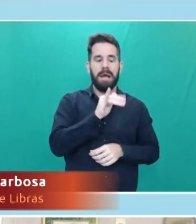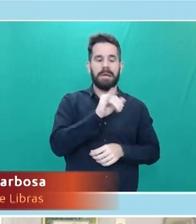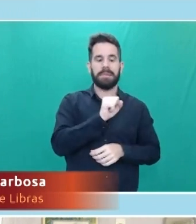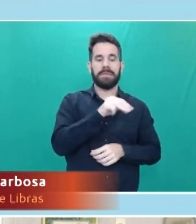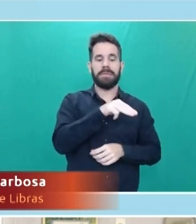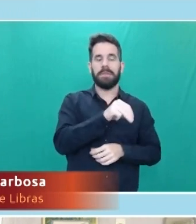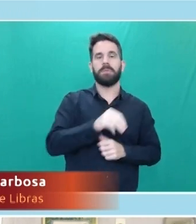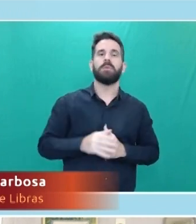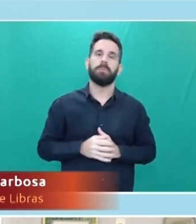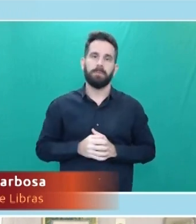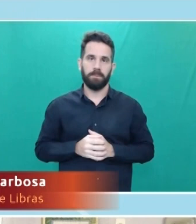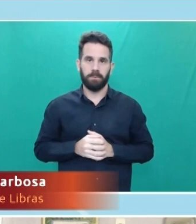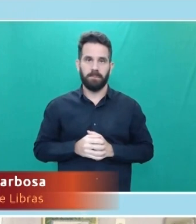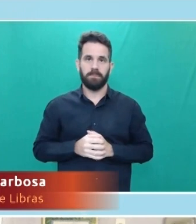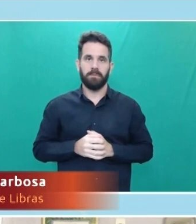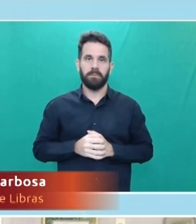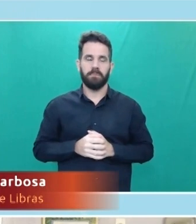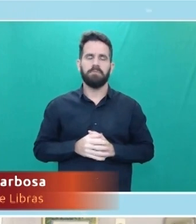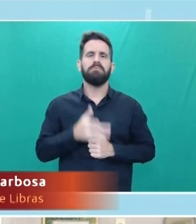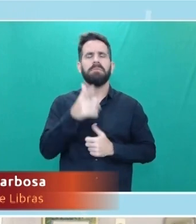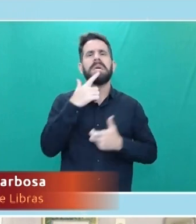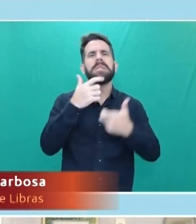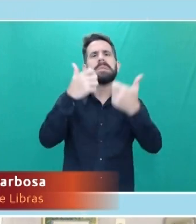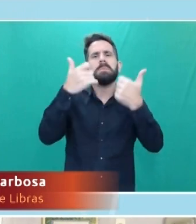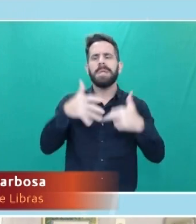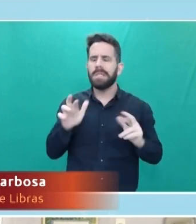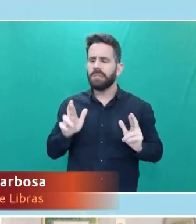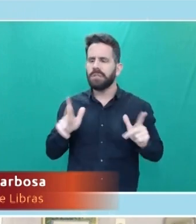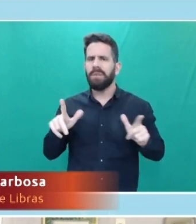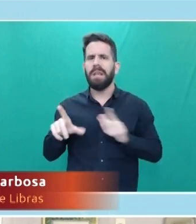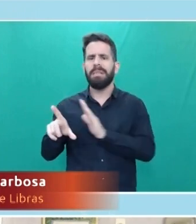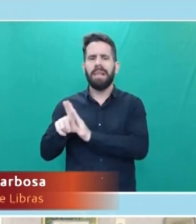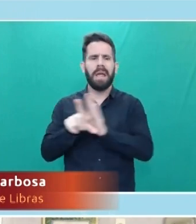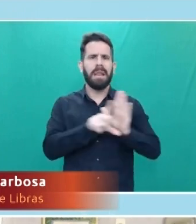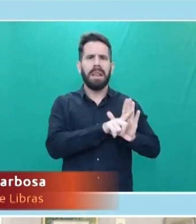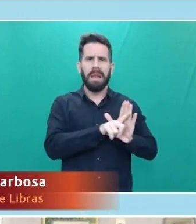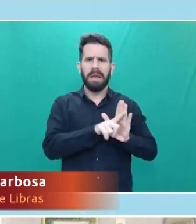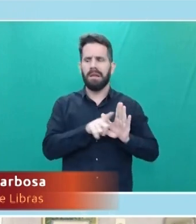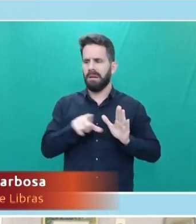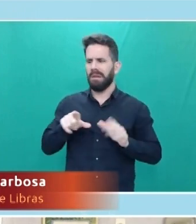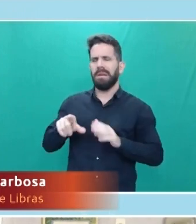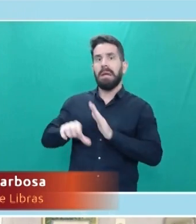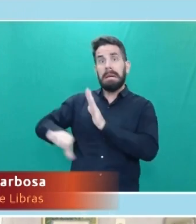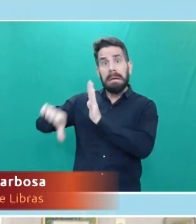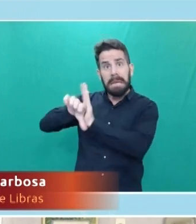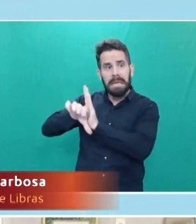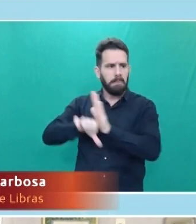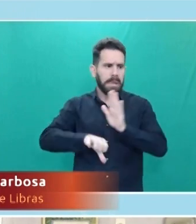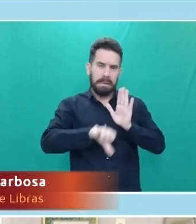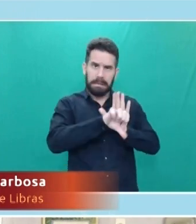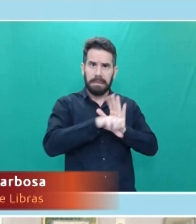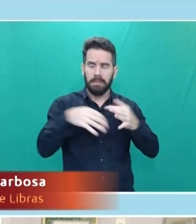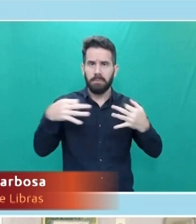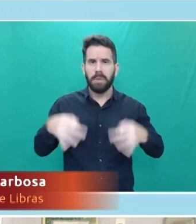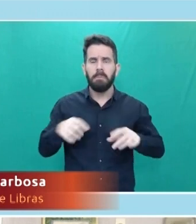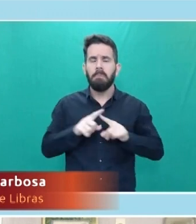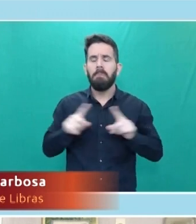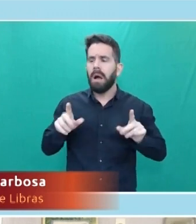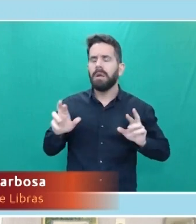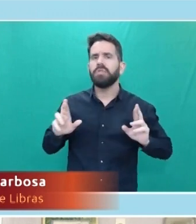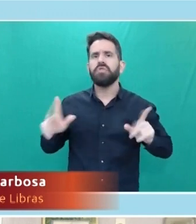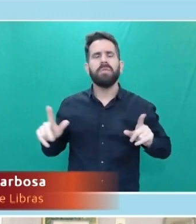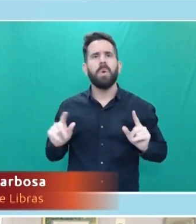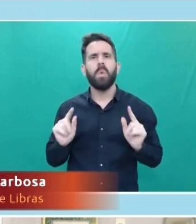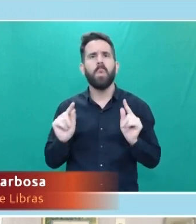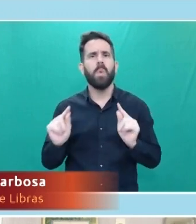entre, né, essas duas terminologias, né, esses dois tipos de crimes, e também, inicialmente,